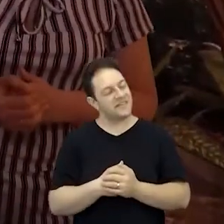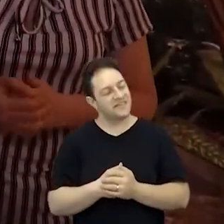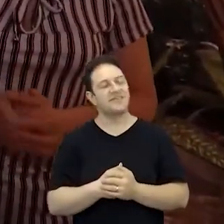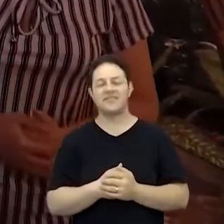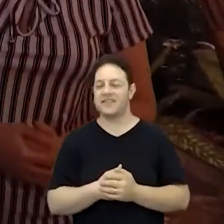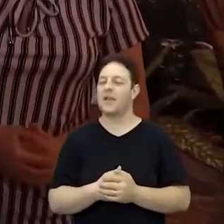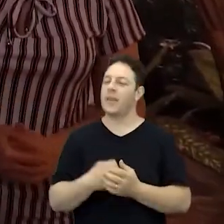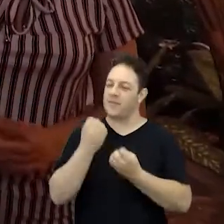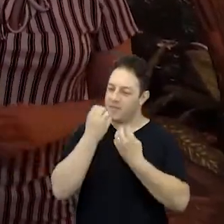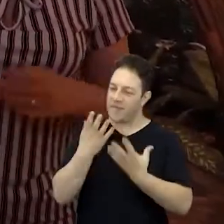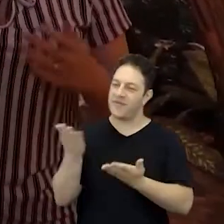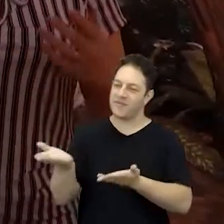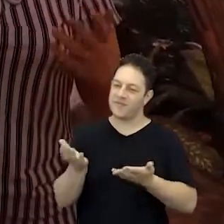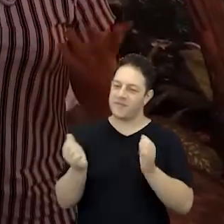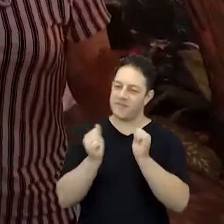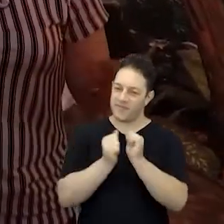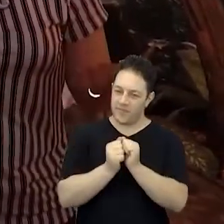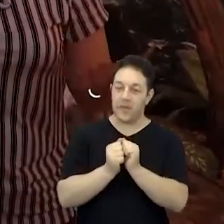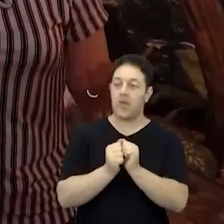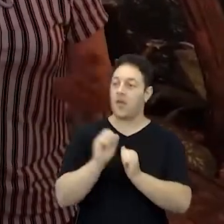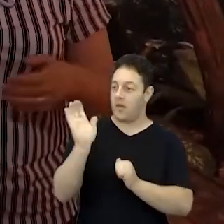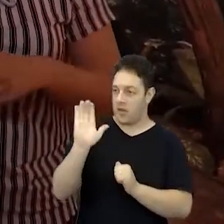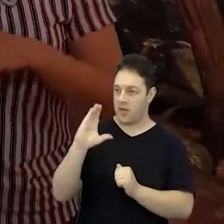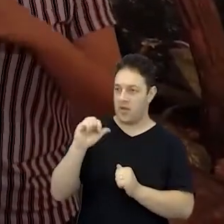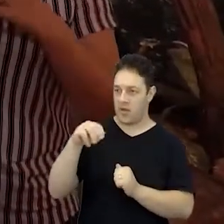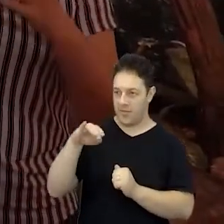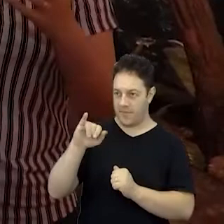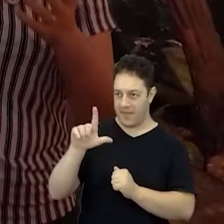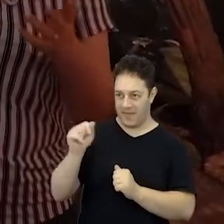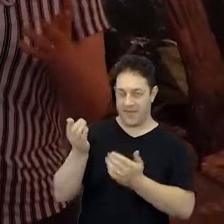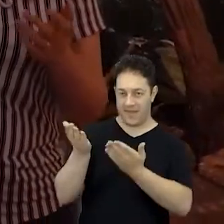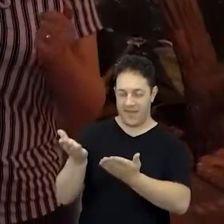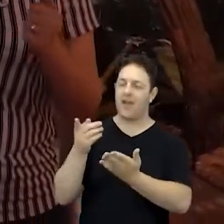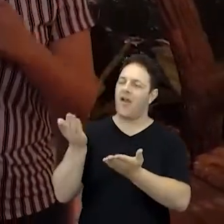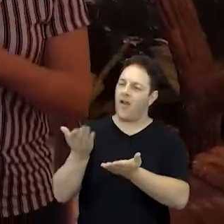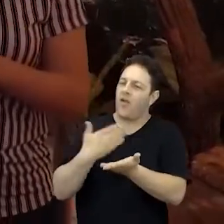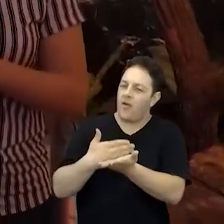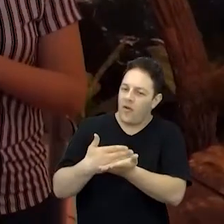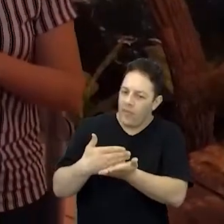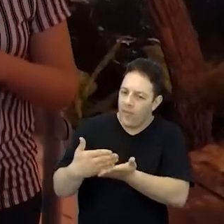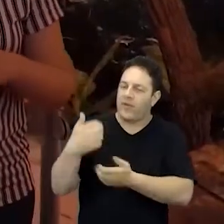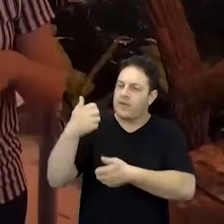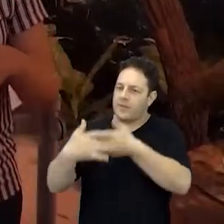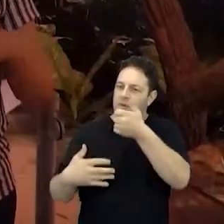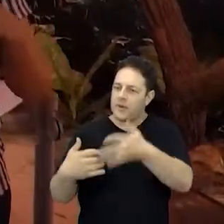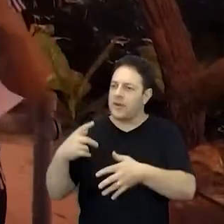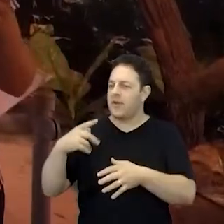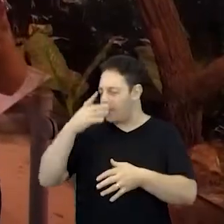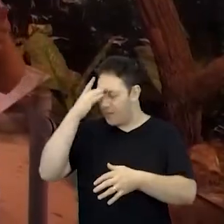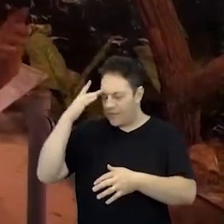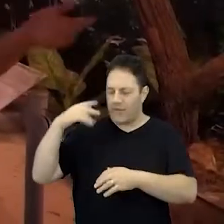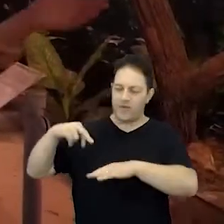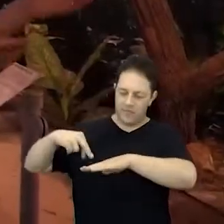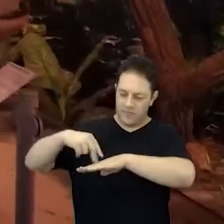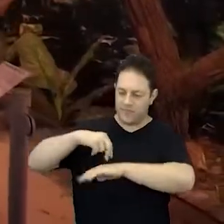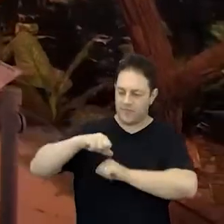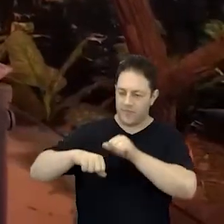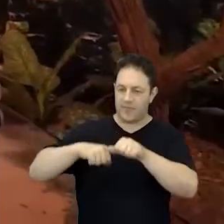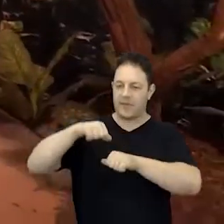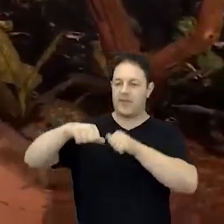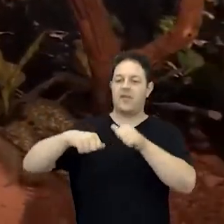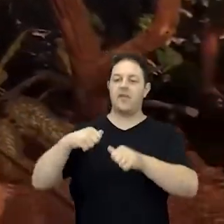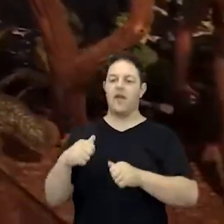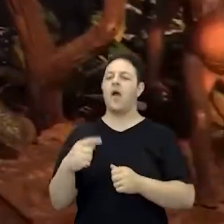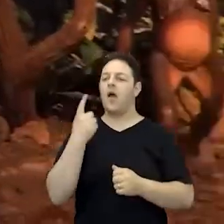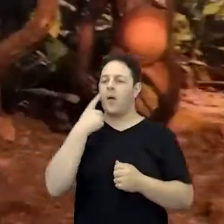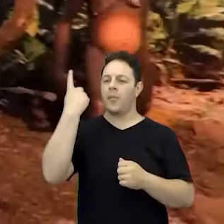bem-vinda muito obrigada E aí né Camila já iniciando aí então a respeito da evolução humana a gente tem aí nosso primeiro